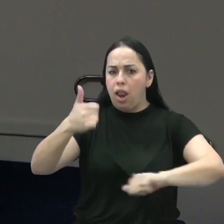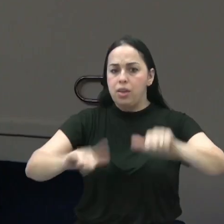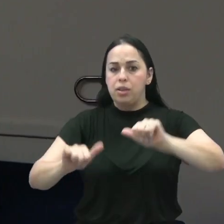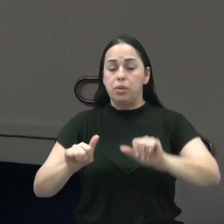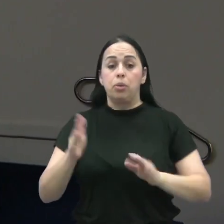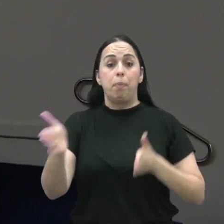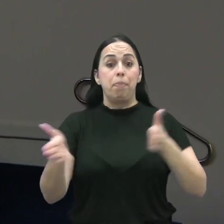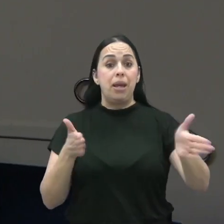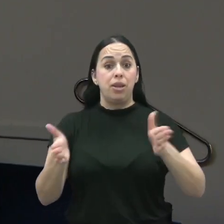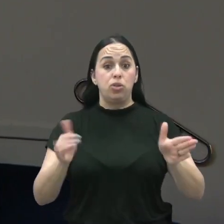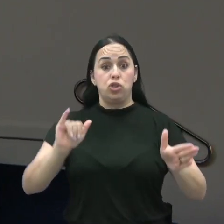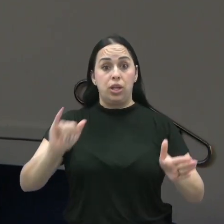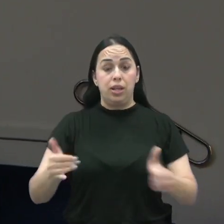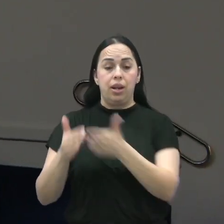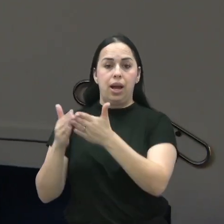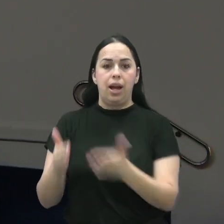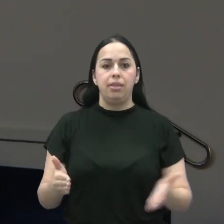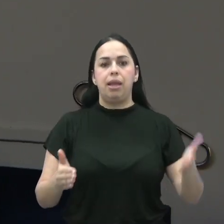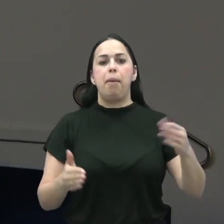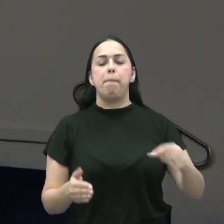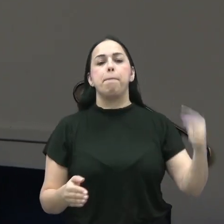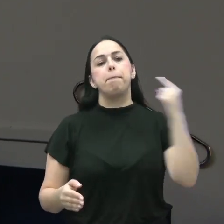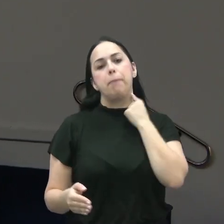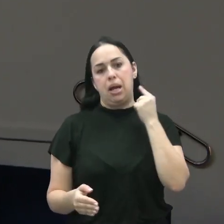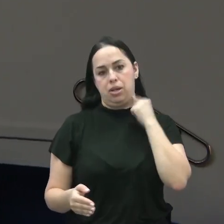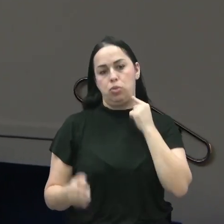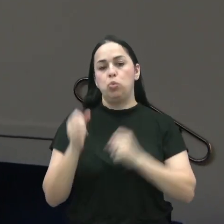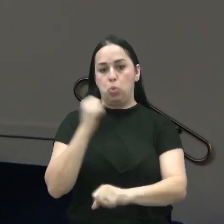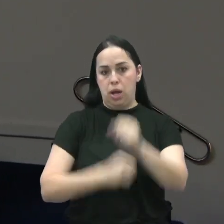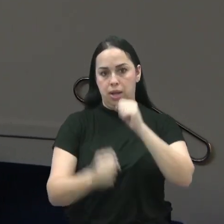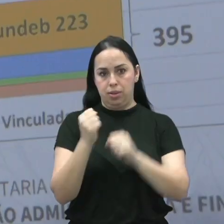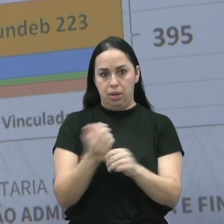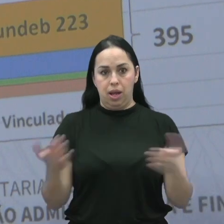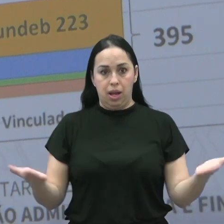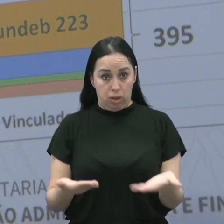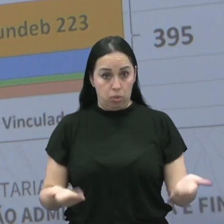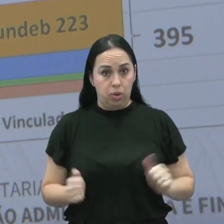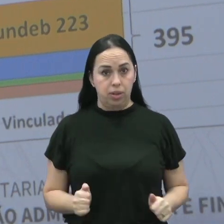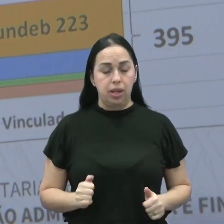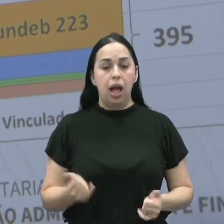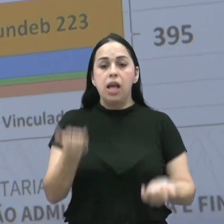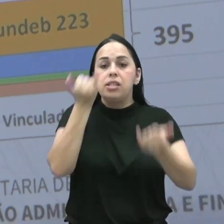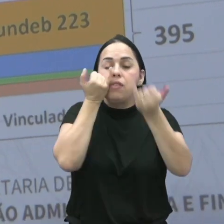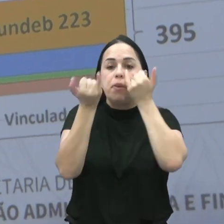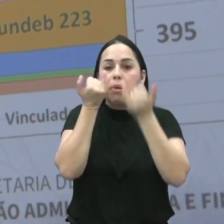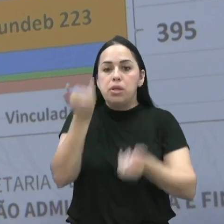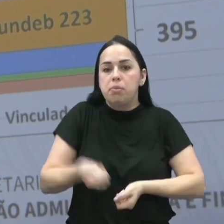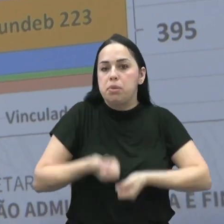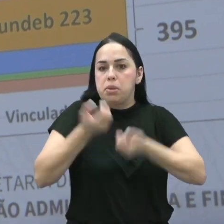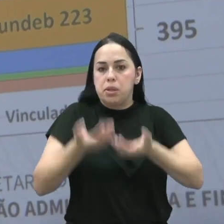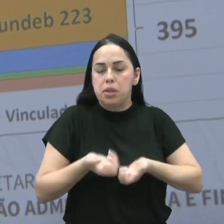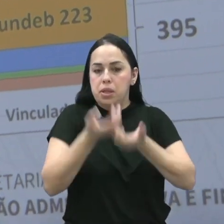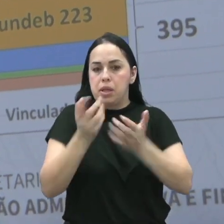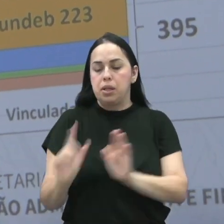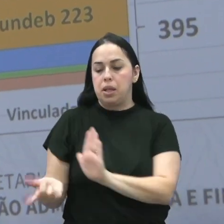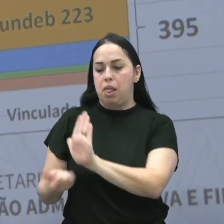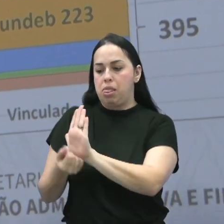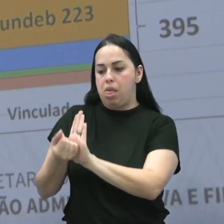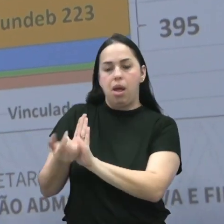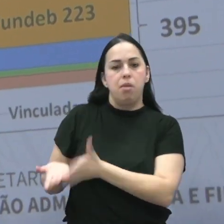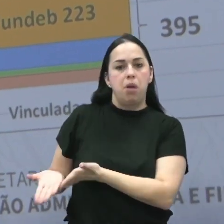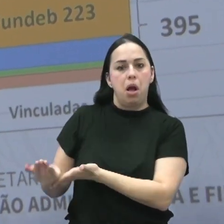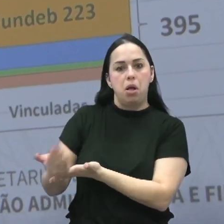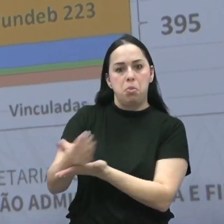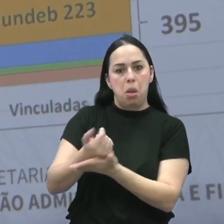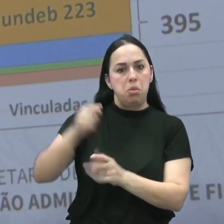fiscais referente ao primeiro quadrimestre de 2025. De acordo com os dados apresentados, a receita